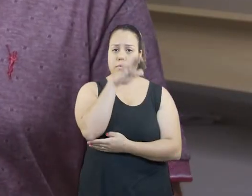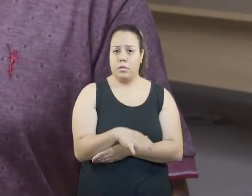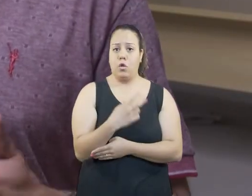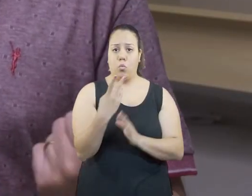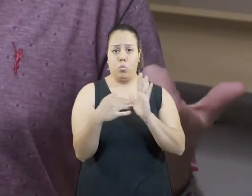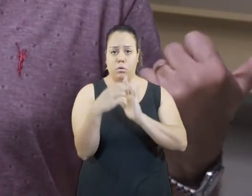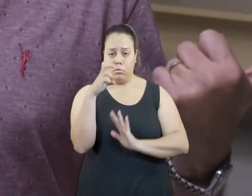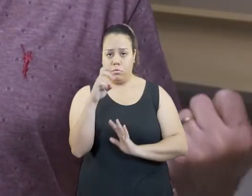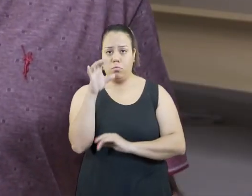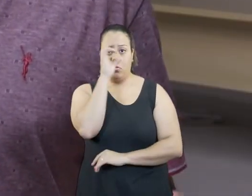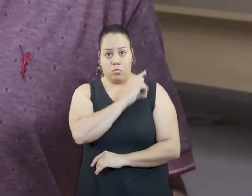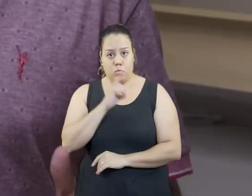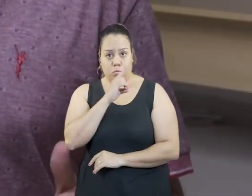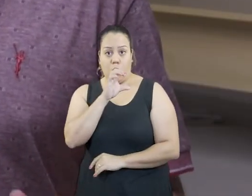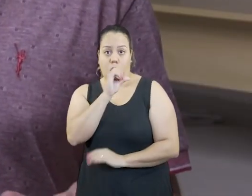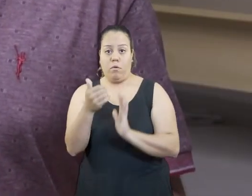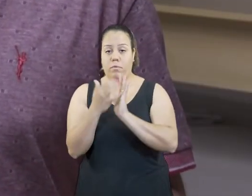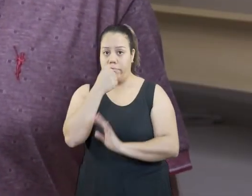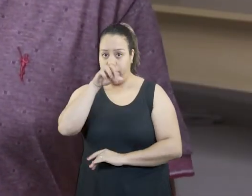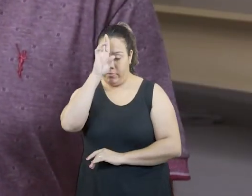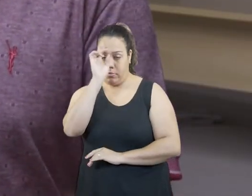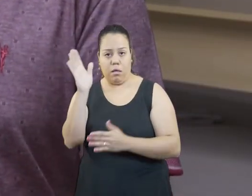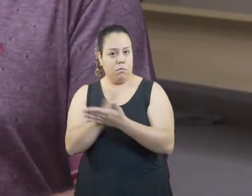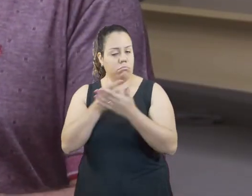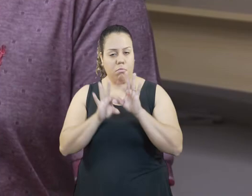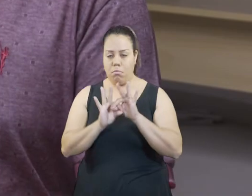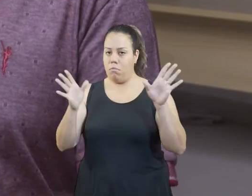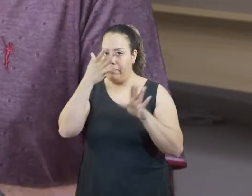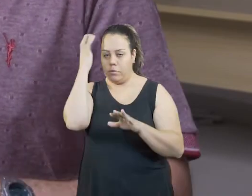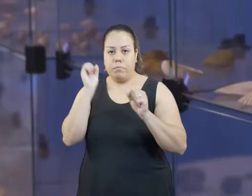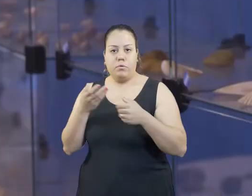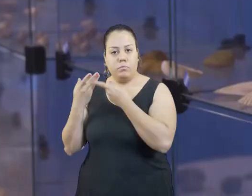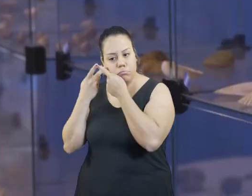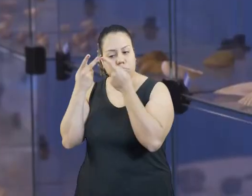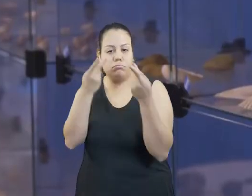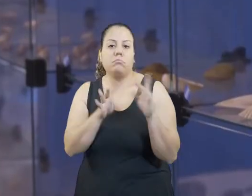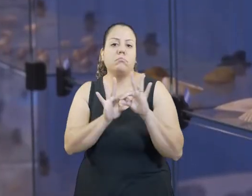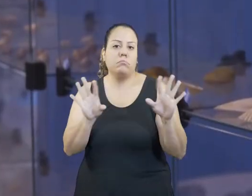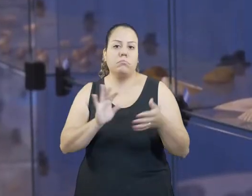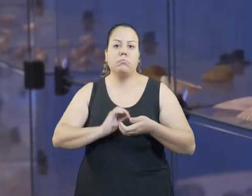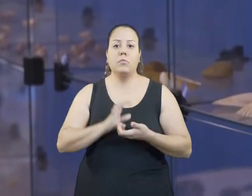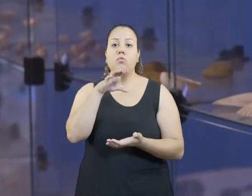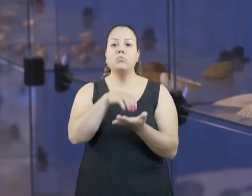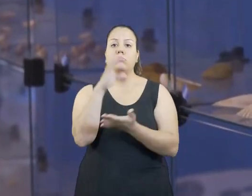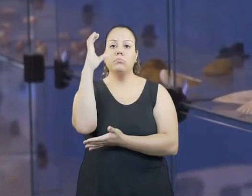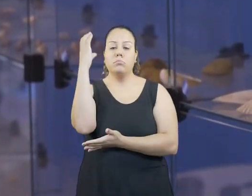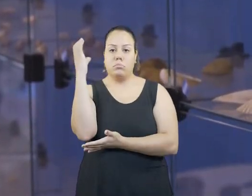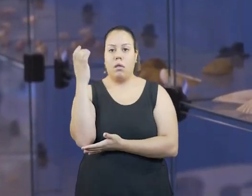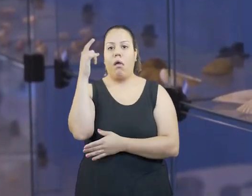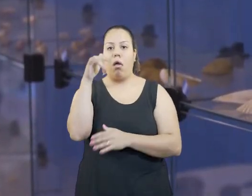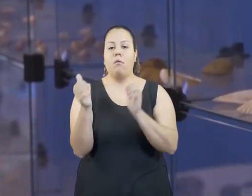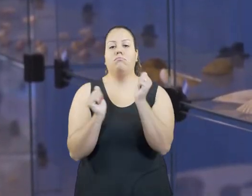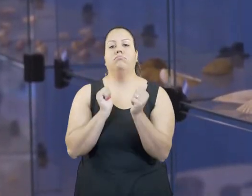2 às 5 e domingo, de 9 ao meio-dia, é espontâneo. A pessoa pode chegar e visitar. O Centro de Ciências fica localizado